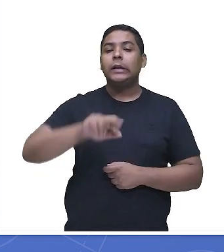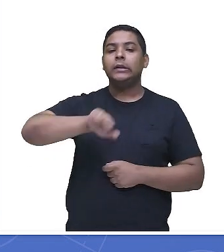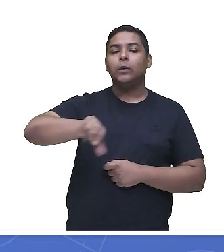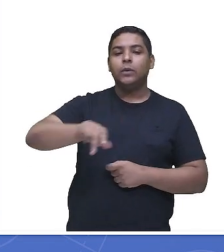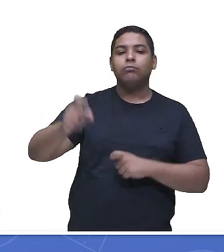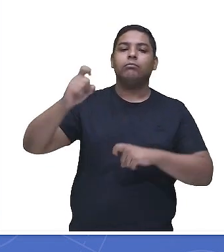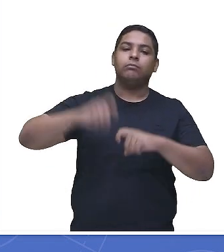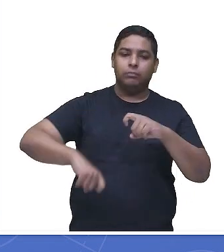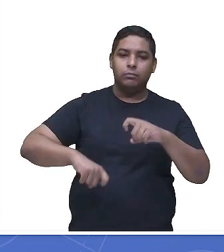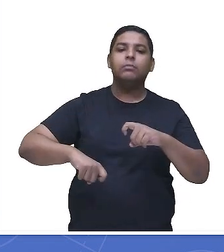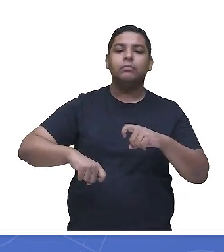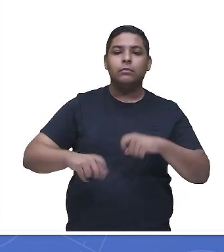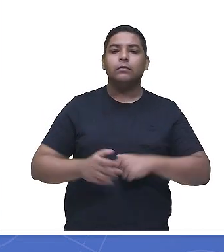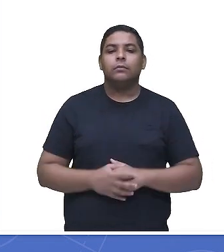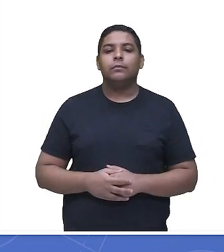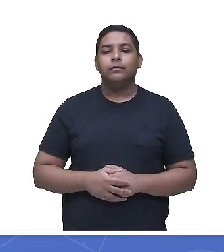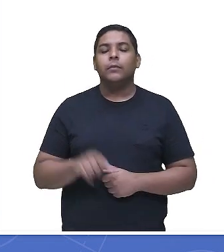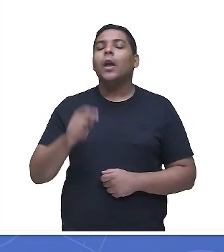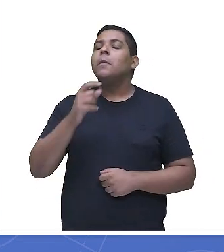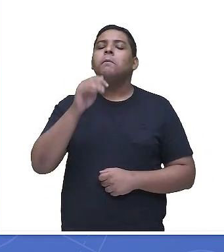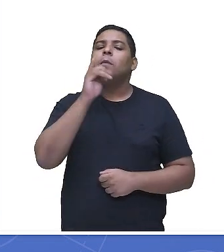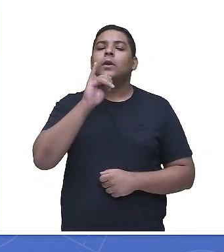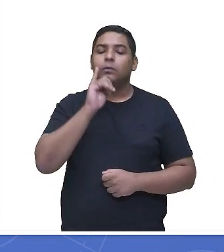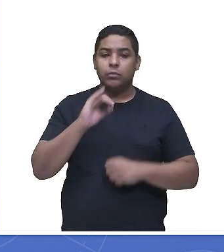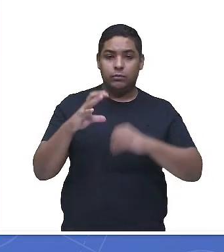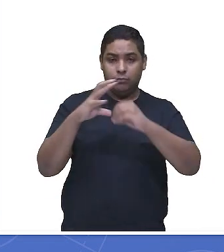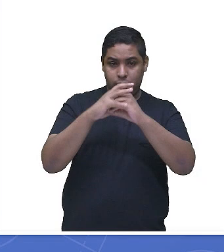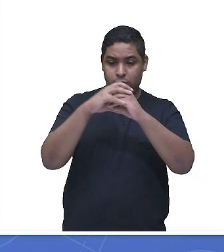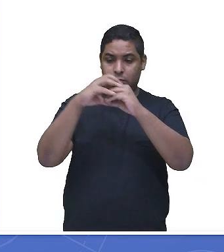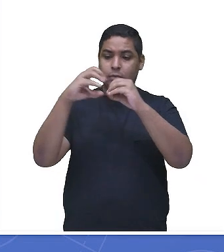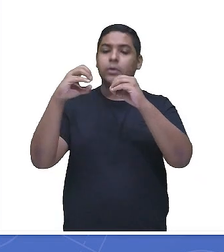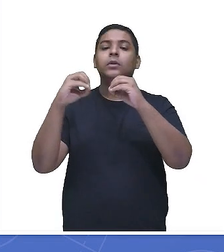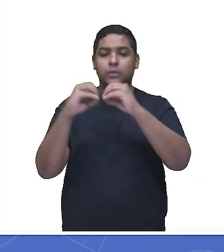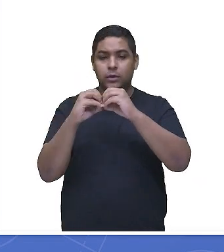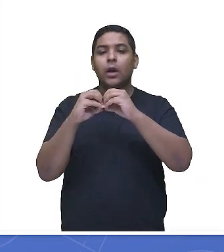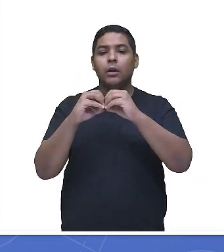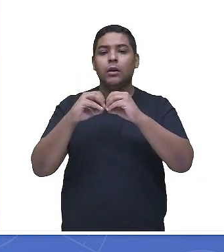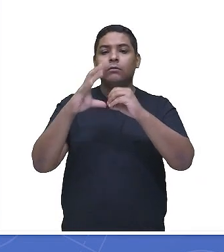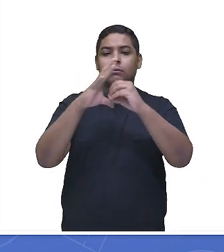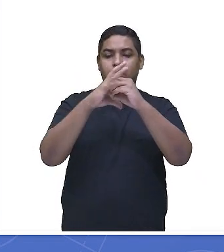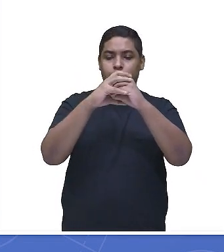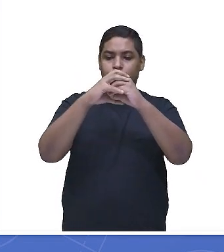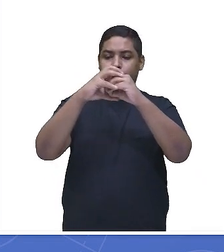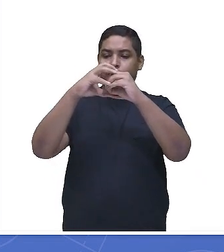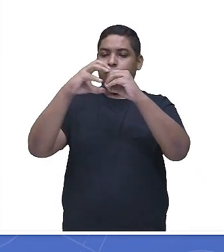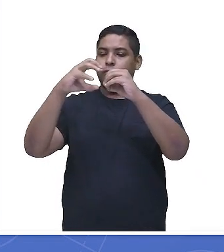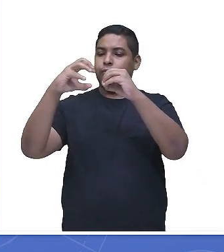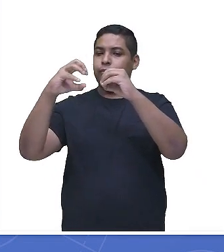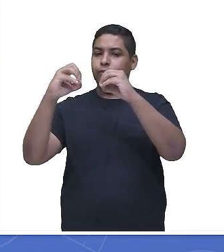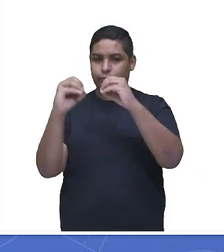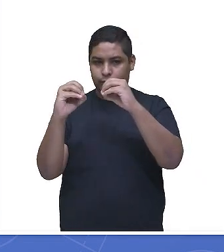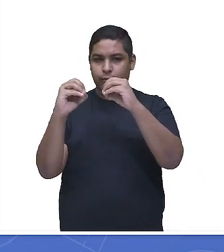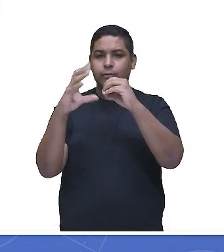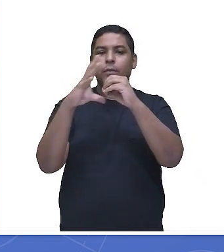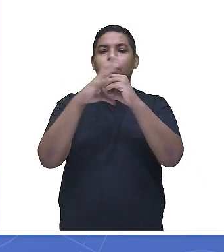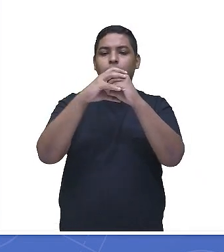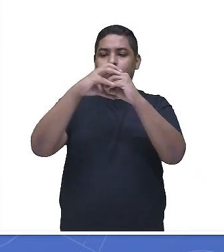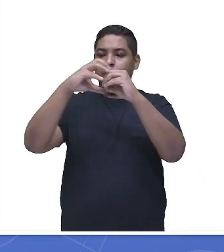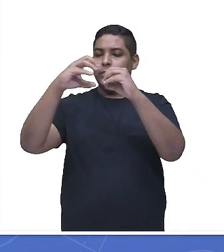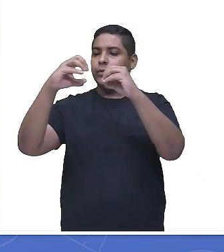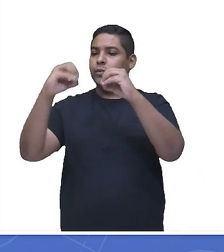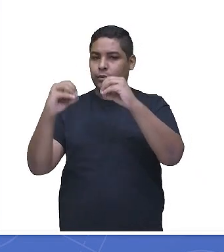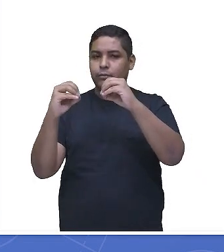exemplo. Eu tenho uma célula e essa célula está se duplicando aqui, ó, duplicou e formou outras duas